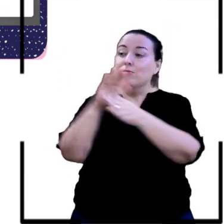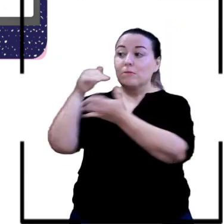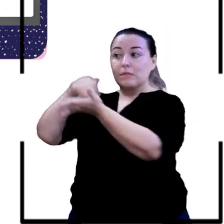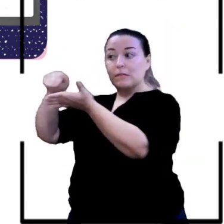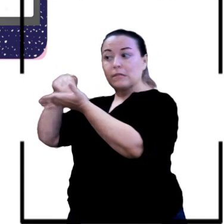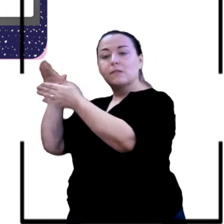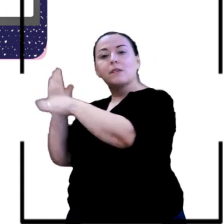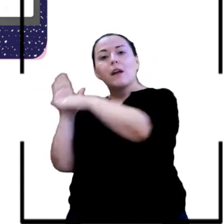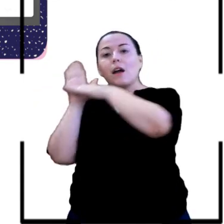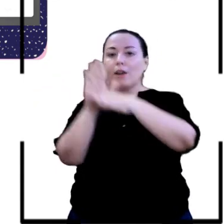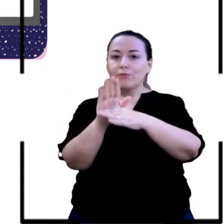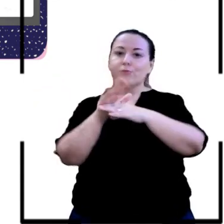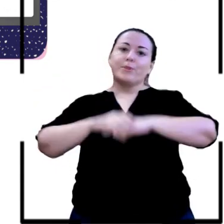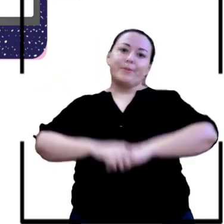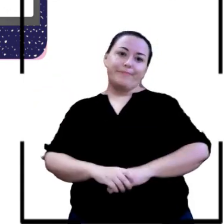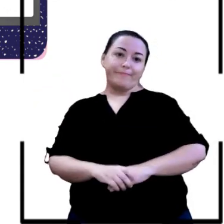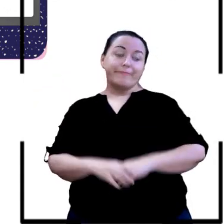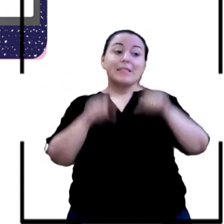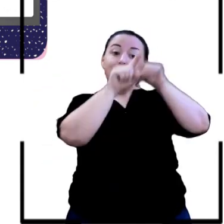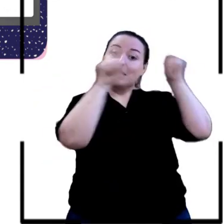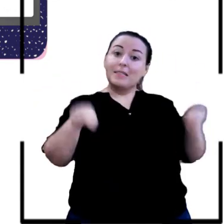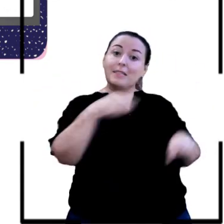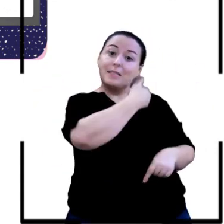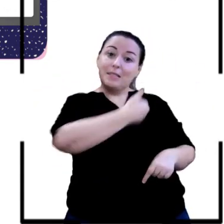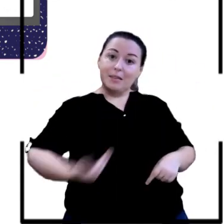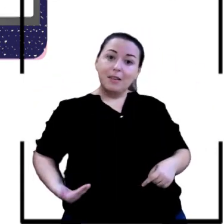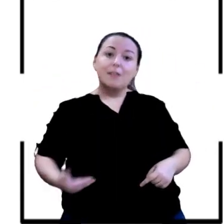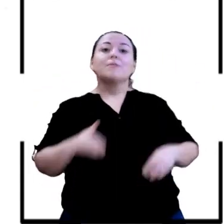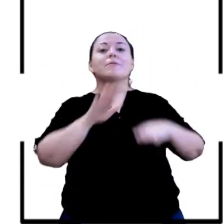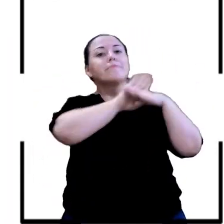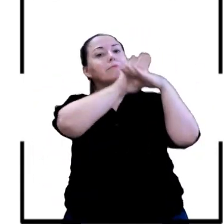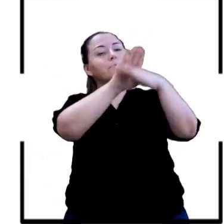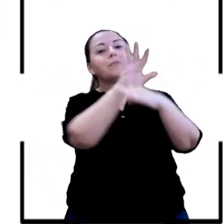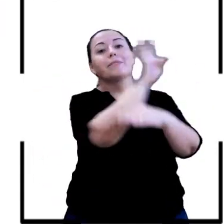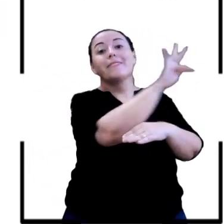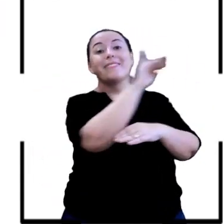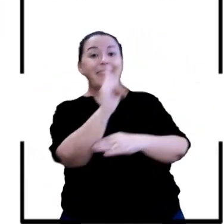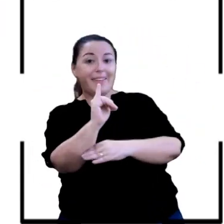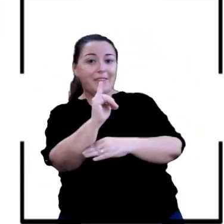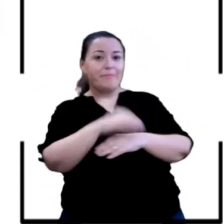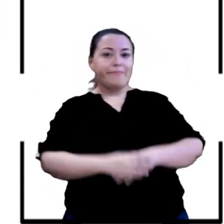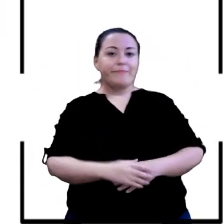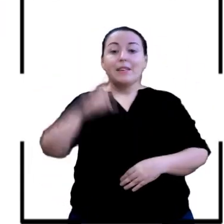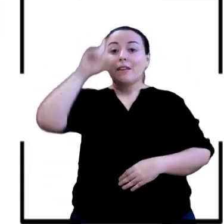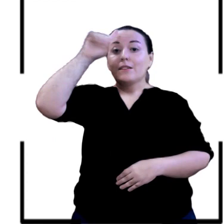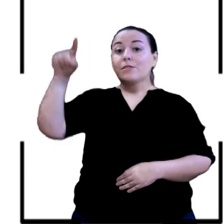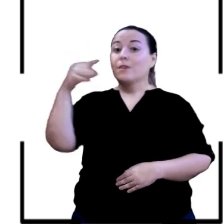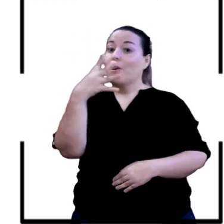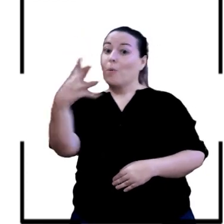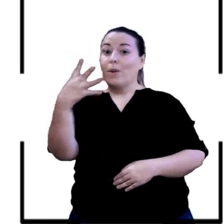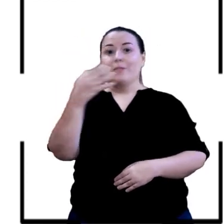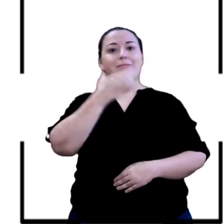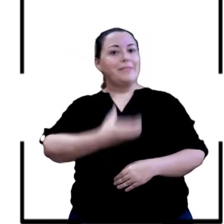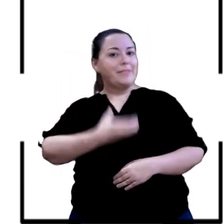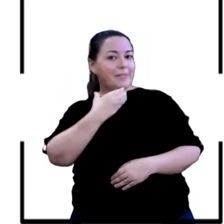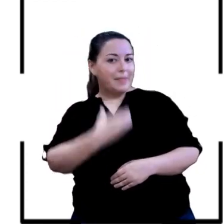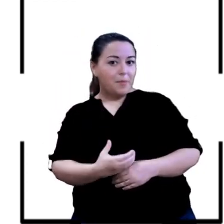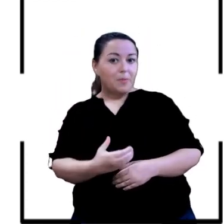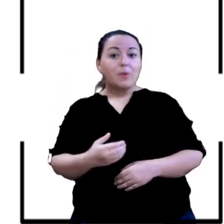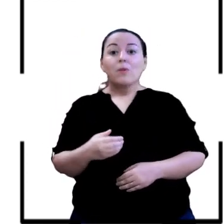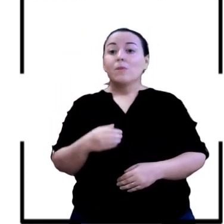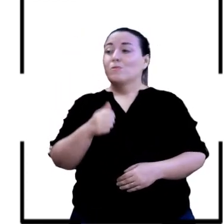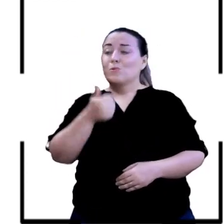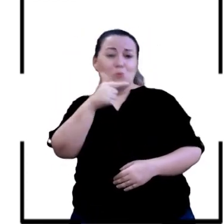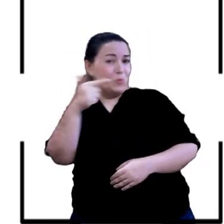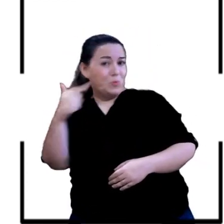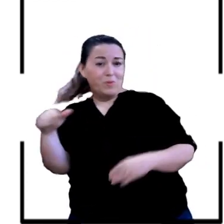o registro escolar do seu campus e, para servidores, procure o setor de TI. No dia 4 de dezembro, dia da votação, se você não tiver acesso